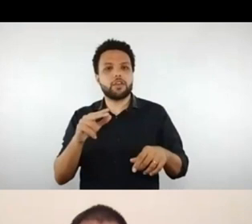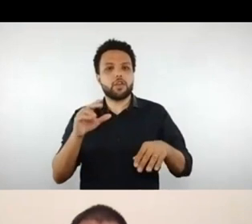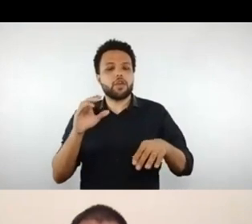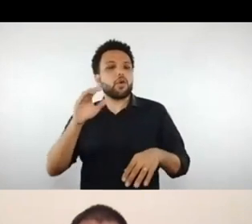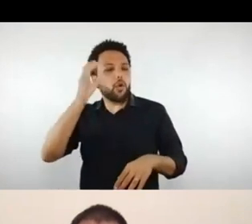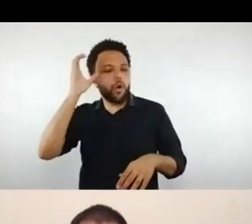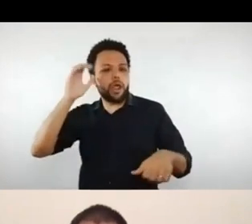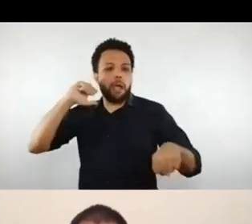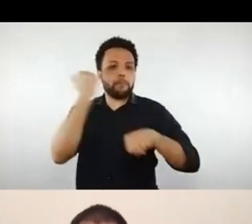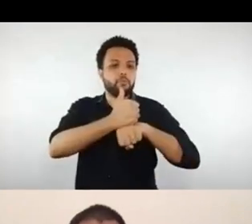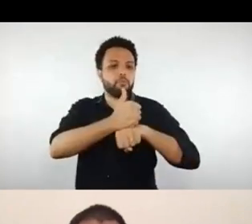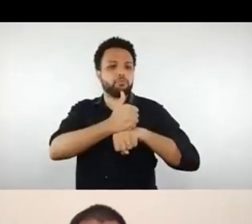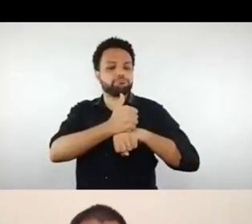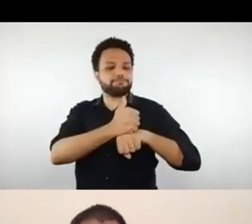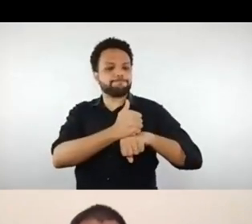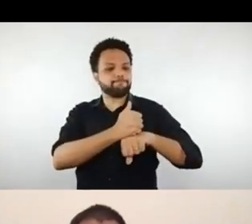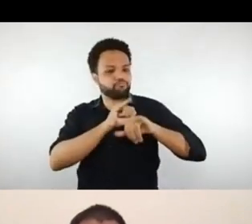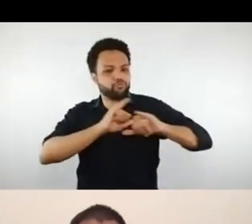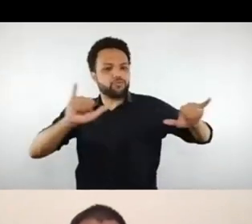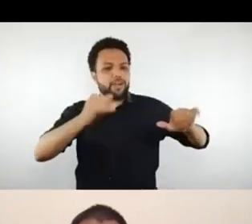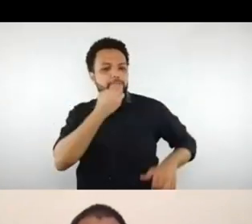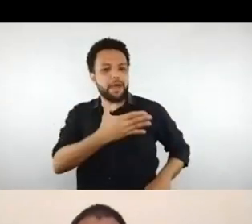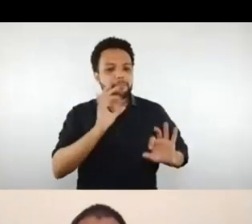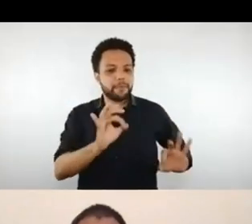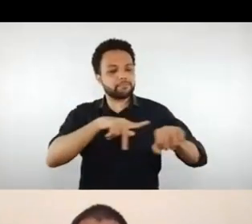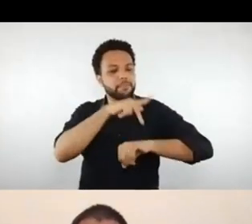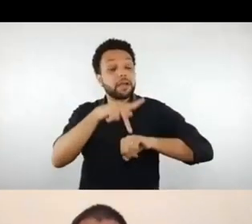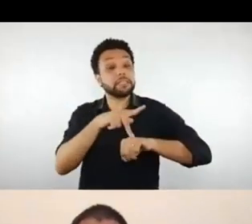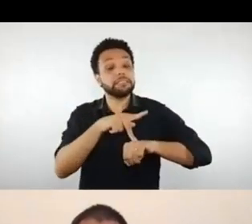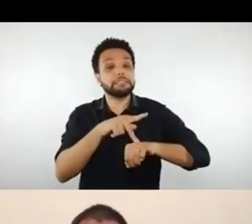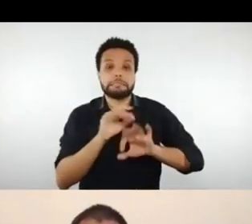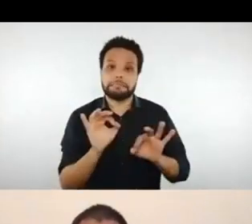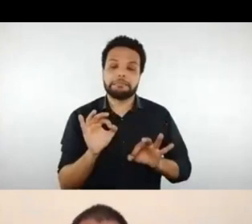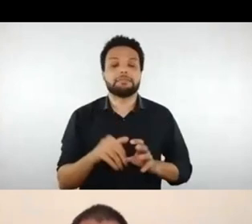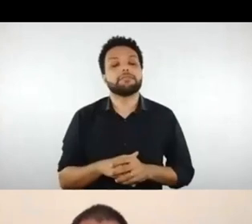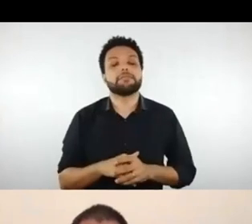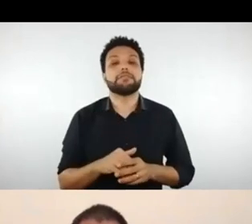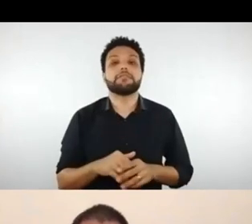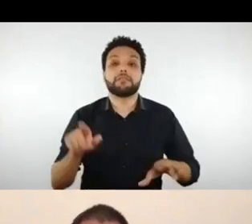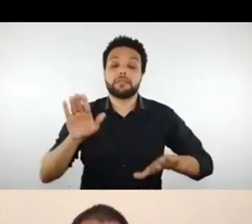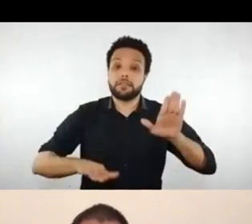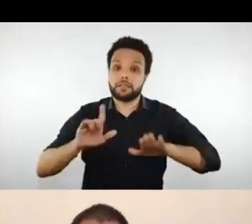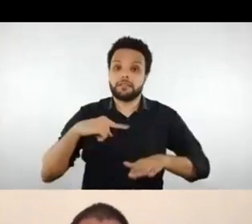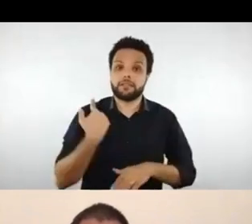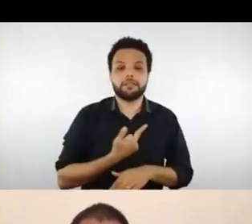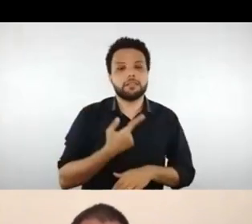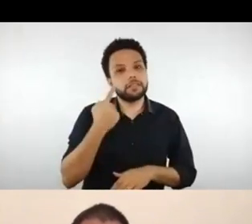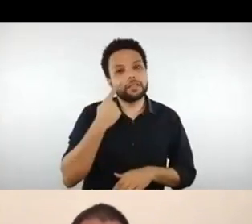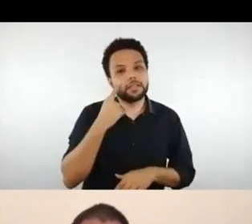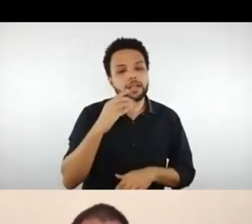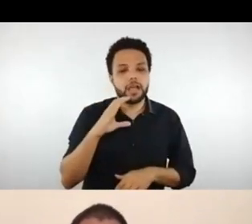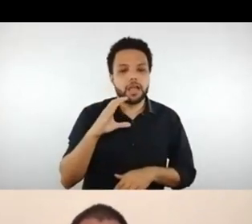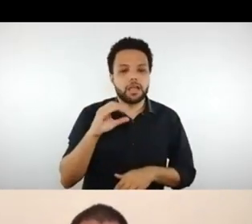Coreia muito, muito bacana, né? E a gente teve muitas vezes com o pessoal do pessoal da Coca,